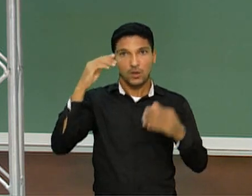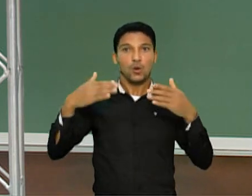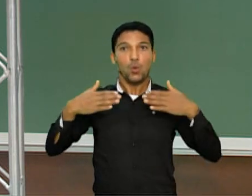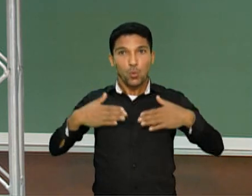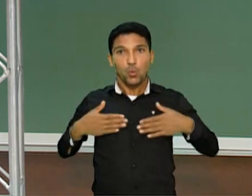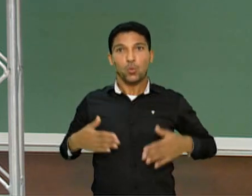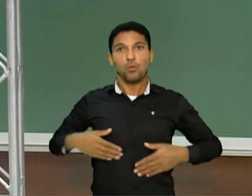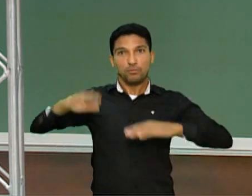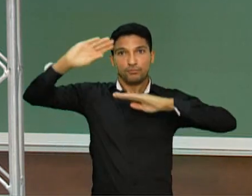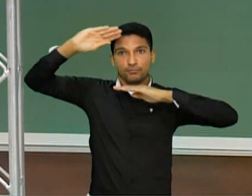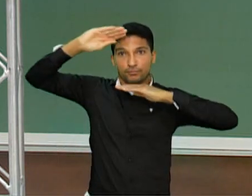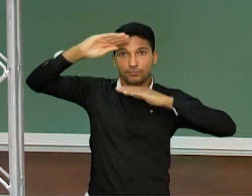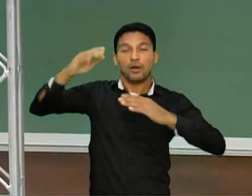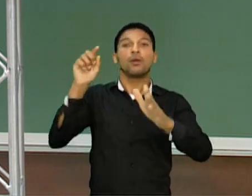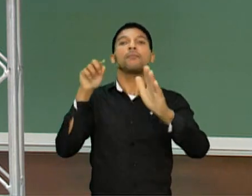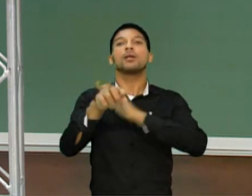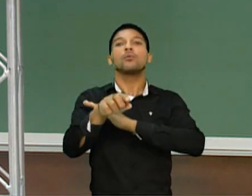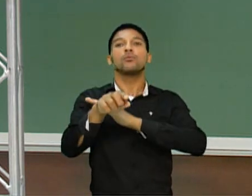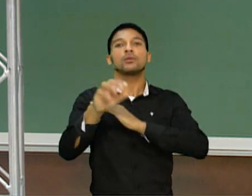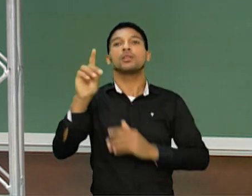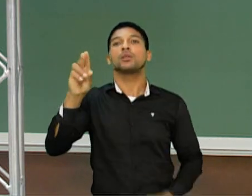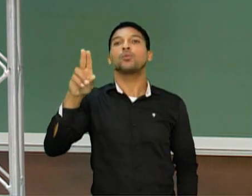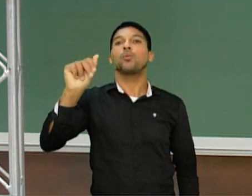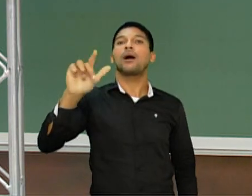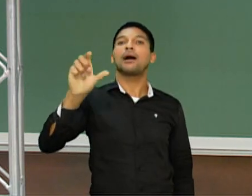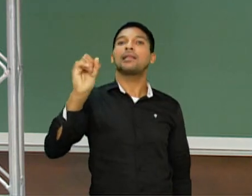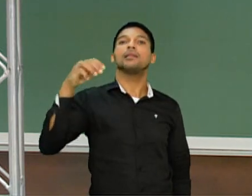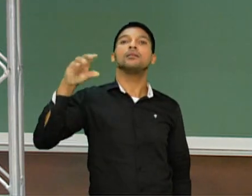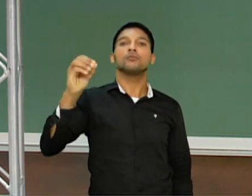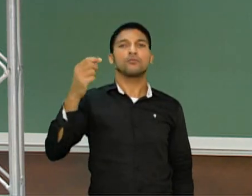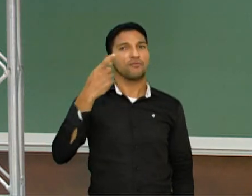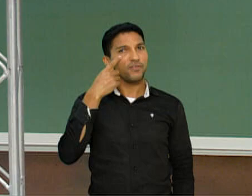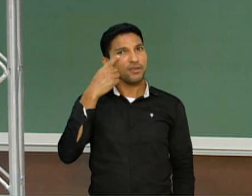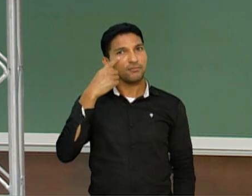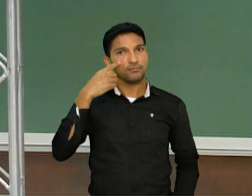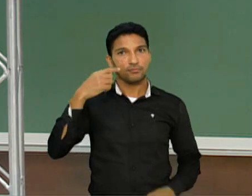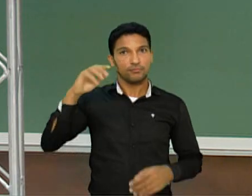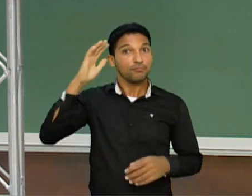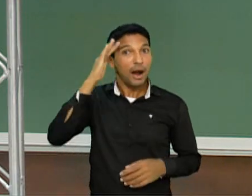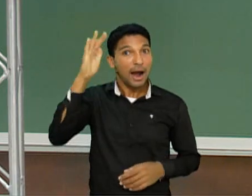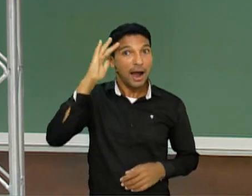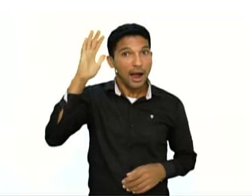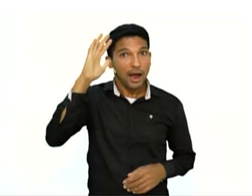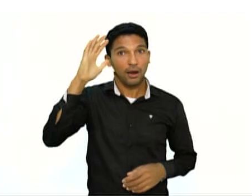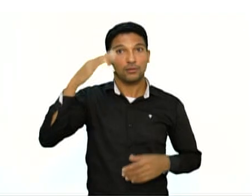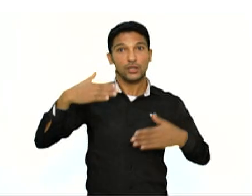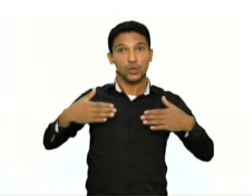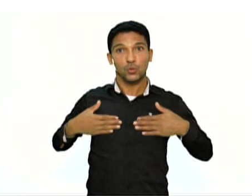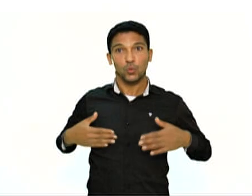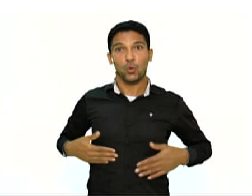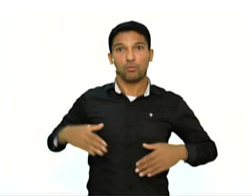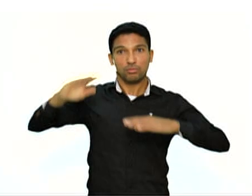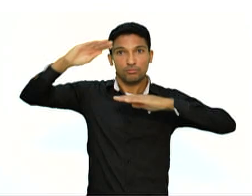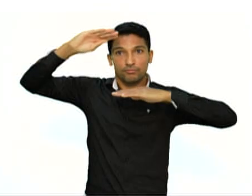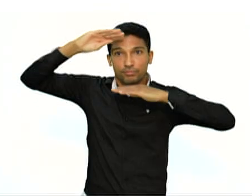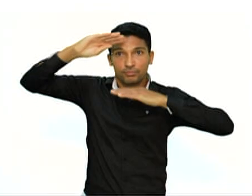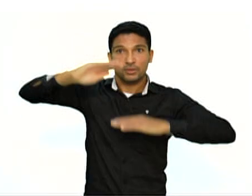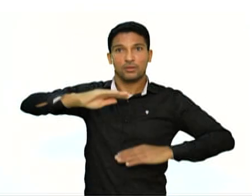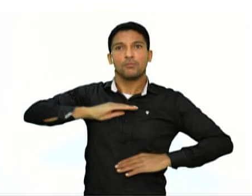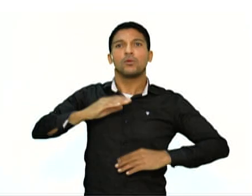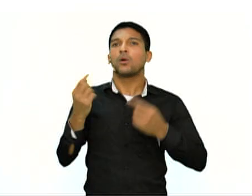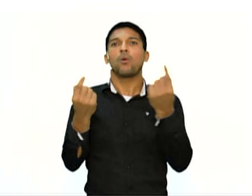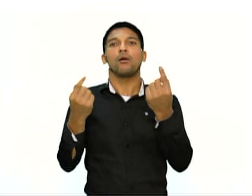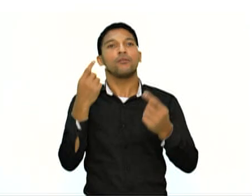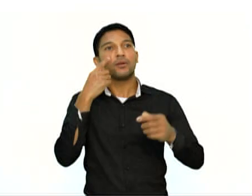diz respeito a. Então veja aí qual é a resposta mais acertada. Letra A, diferença entre corpo e pensamento. Ou letra